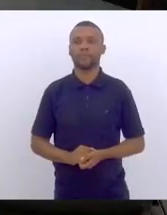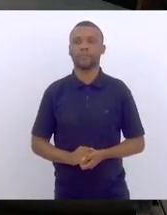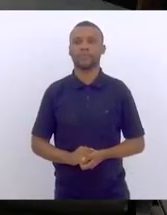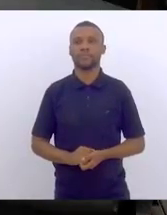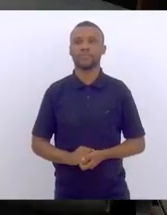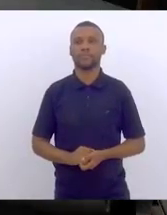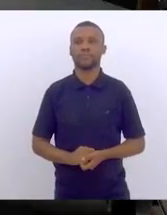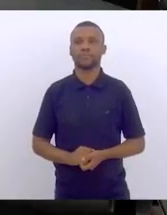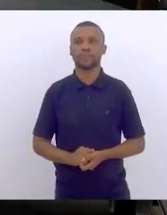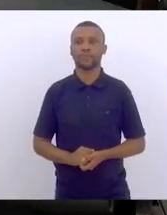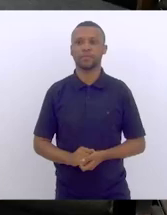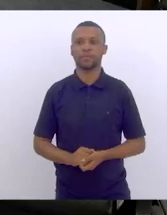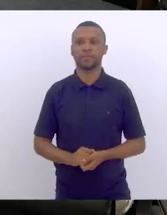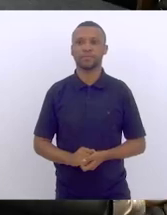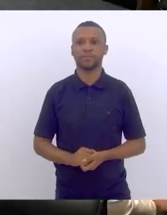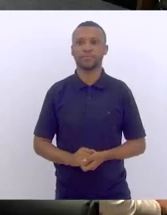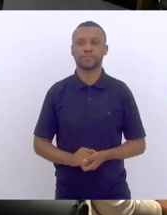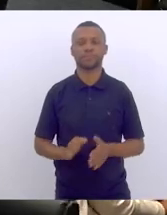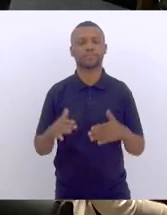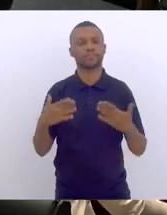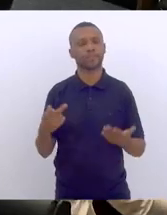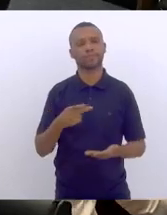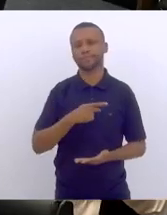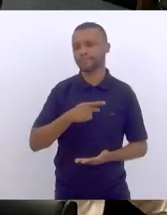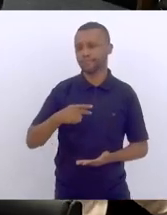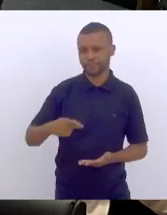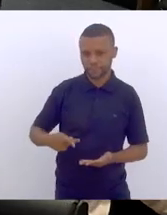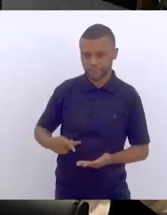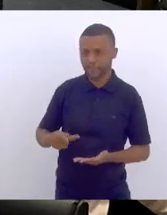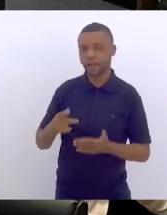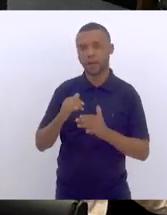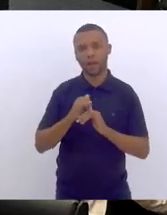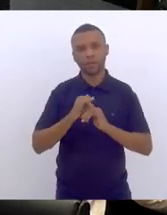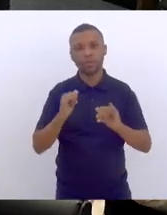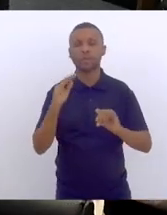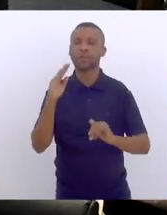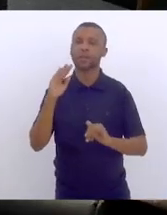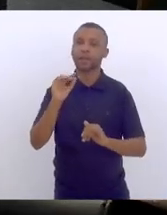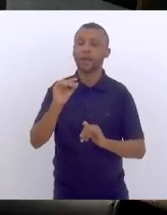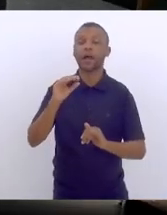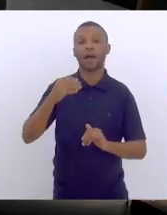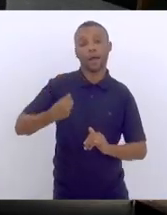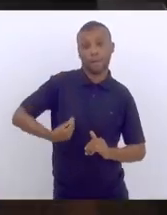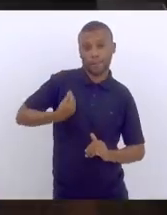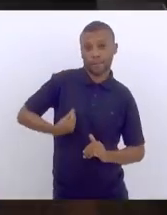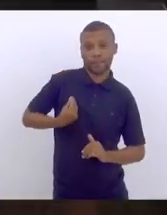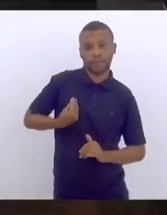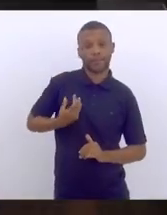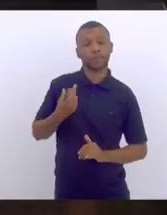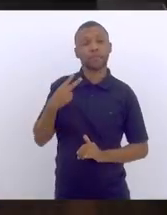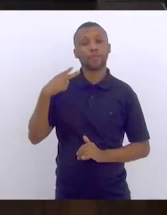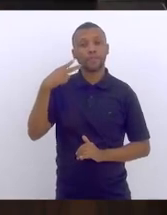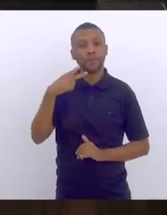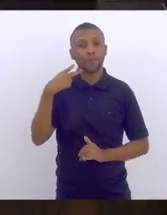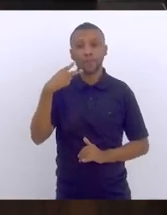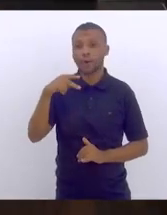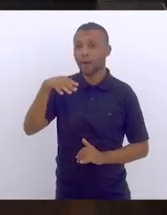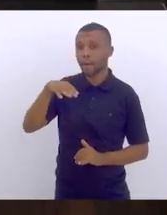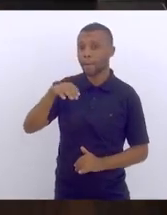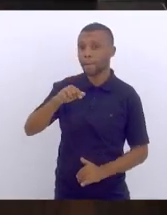Já tomei. A presidência anuncia aqui a presença do deputado, do vereador Márcio